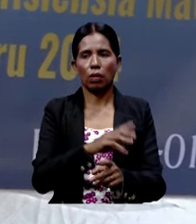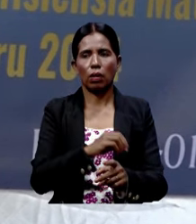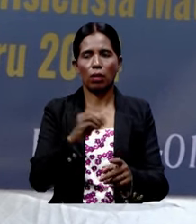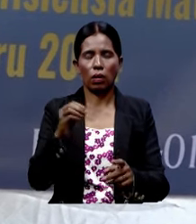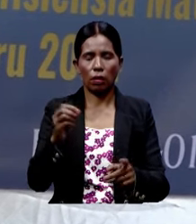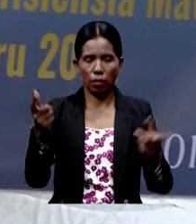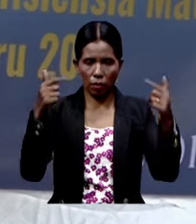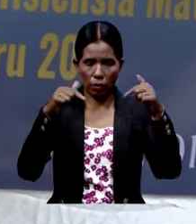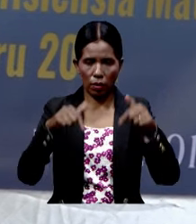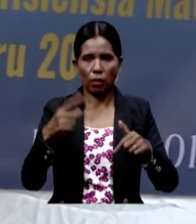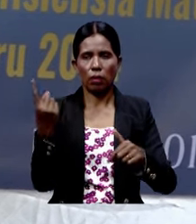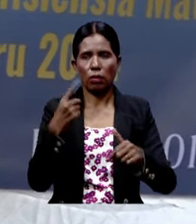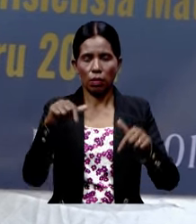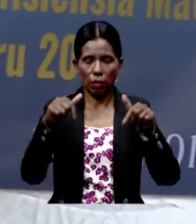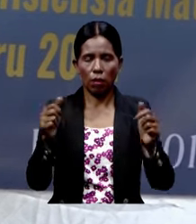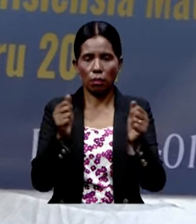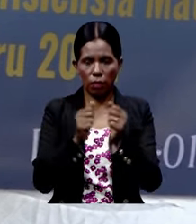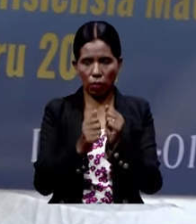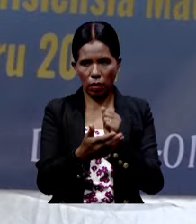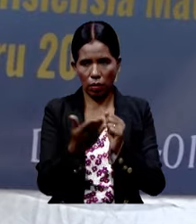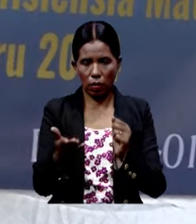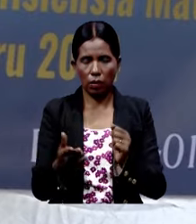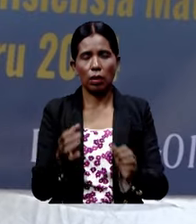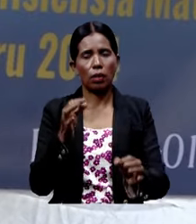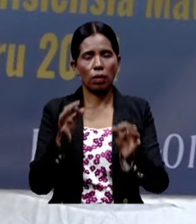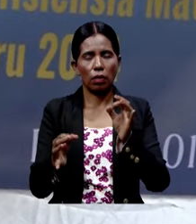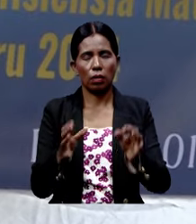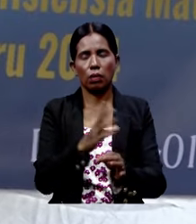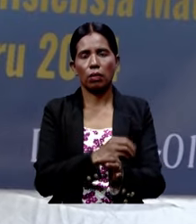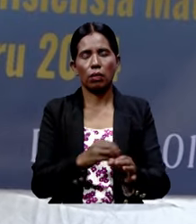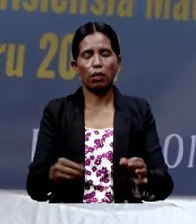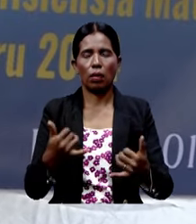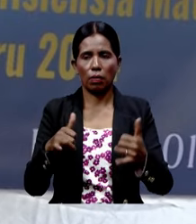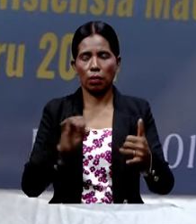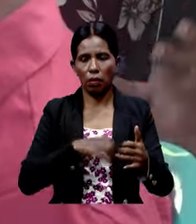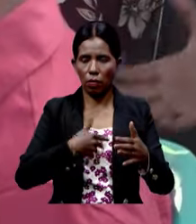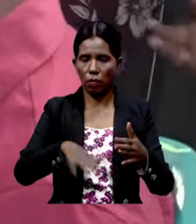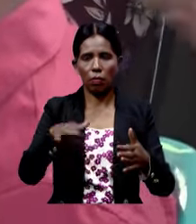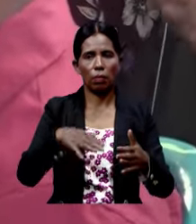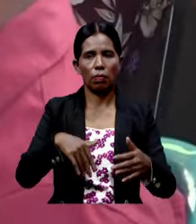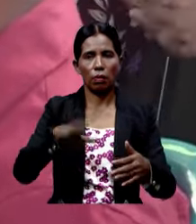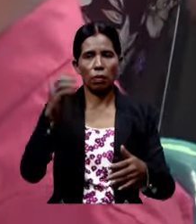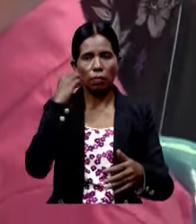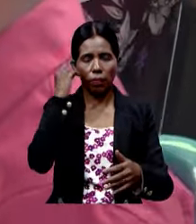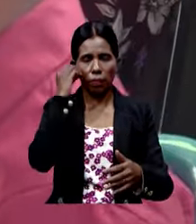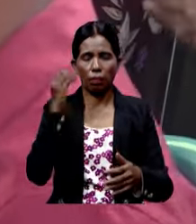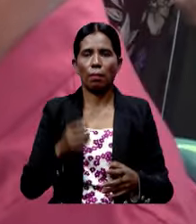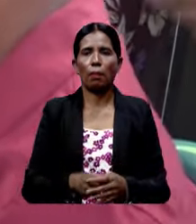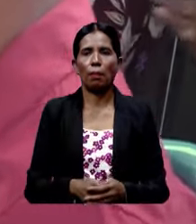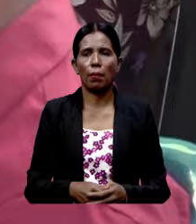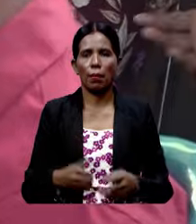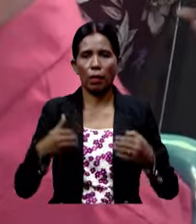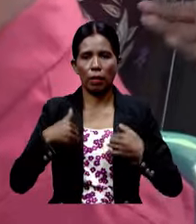di mai na fating hamutu ko imi se mak malandro mai hau mak duni fila. Durante ne ia